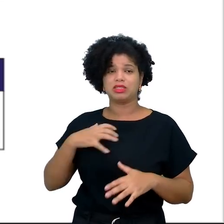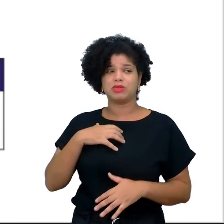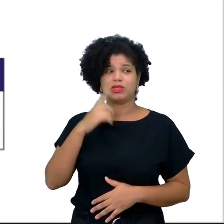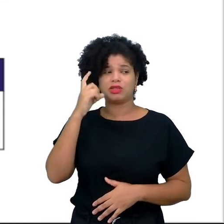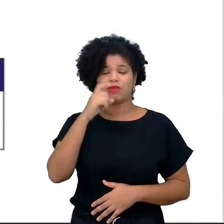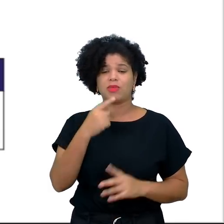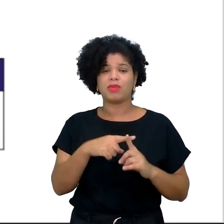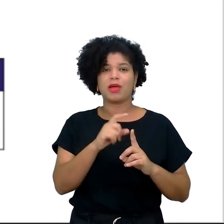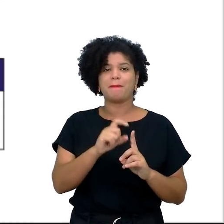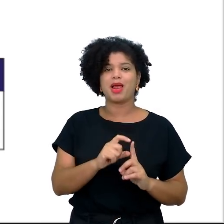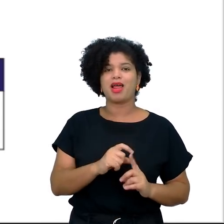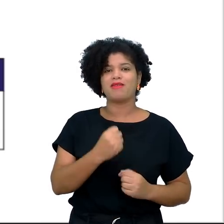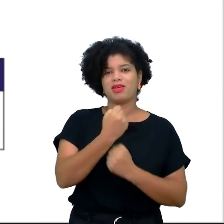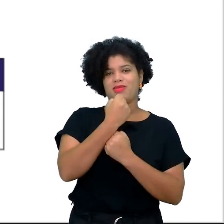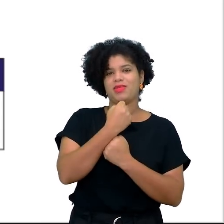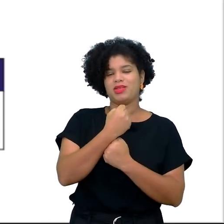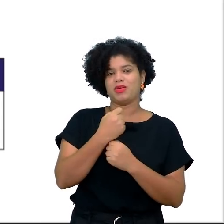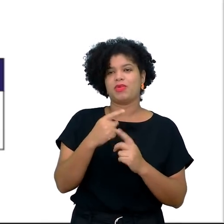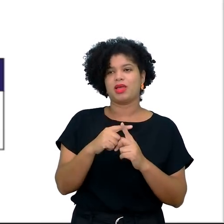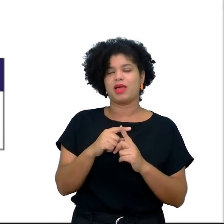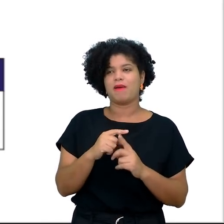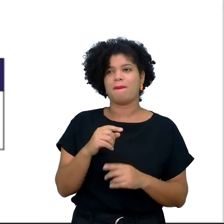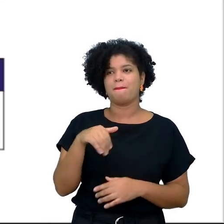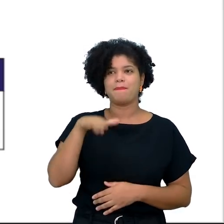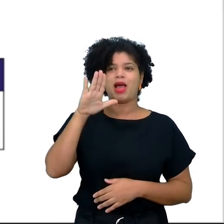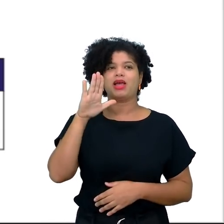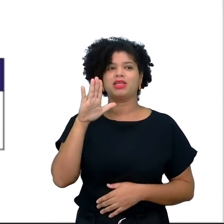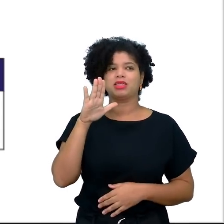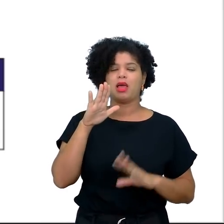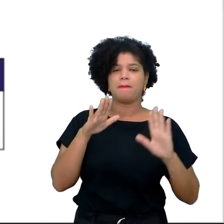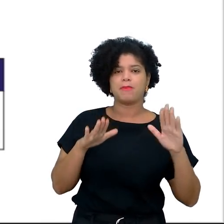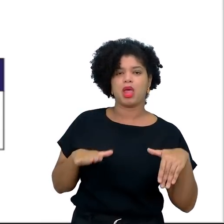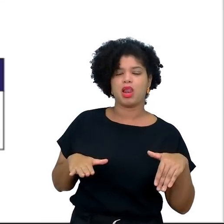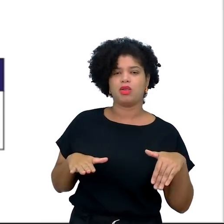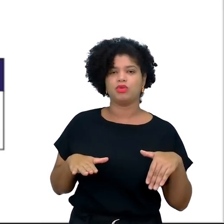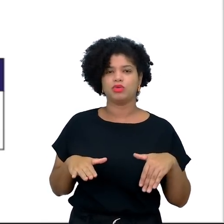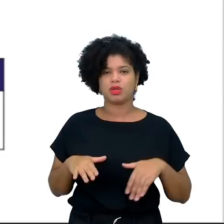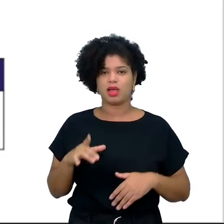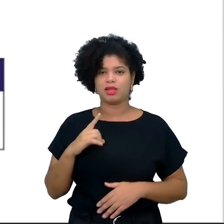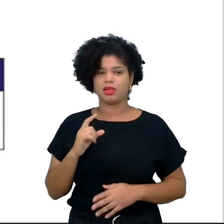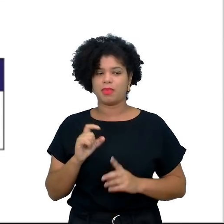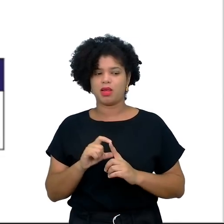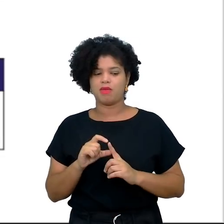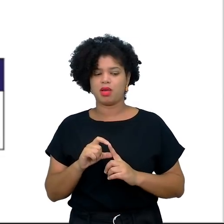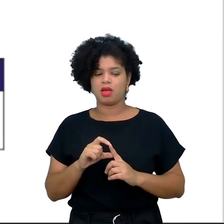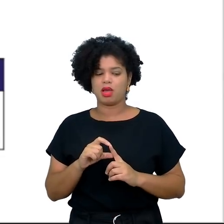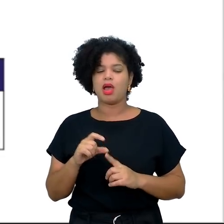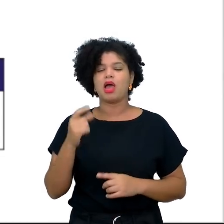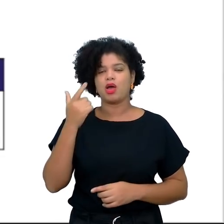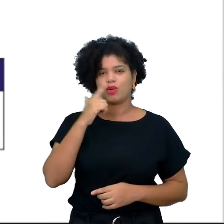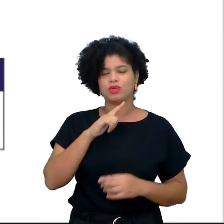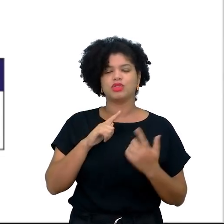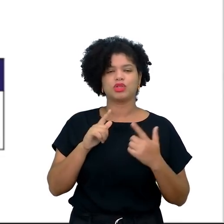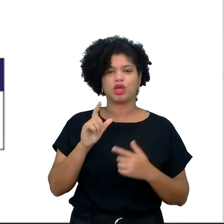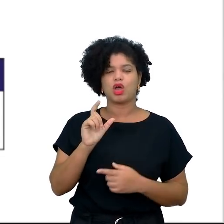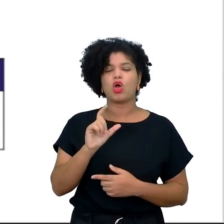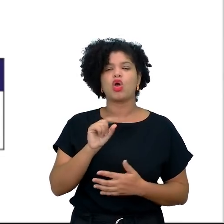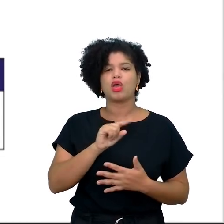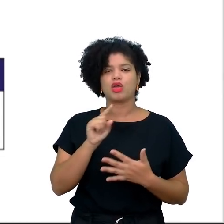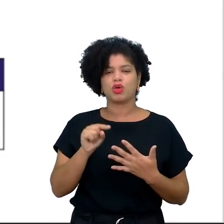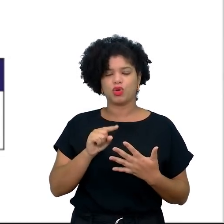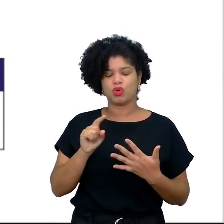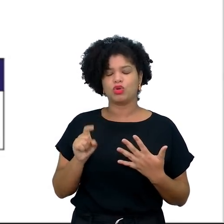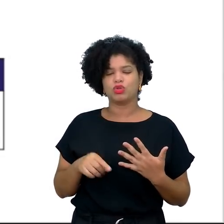nas palavras, né? Então, a mais que, a menos que, e aí elas já vão tentando resolver o algoritmo lá, usando